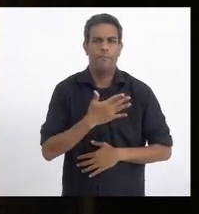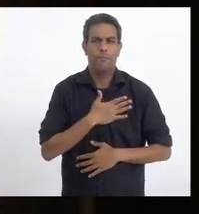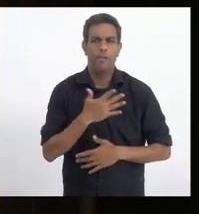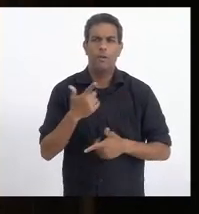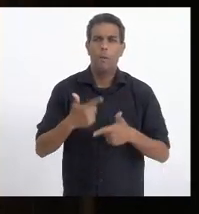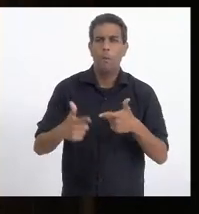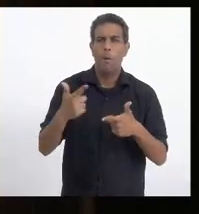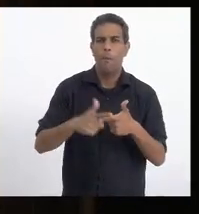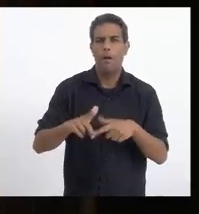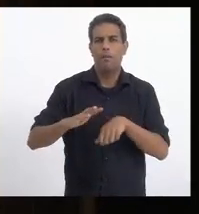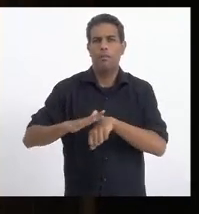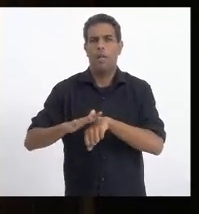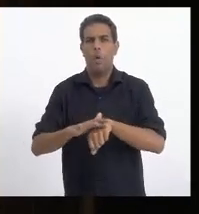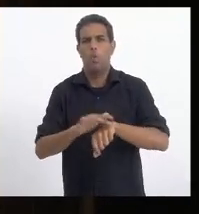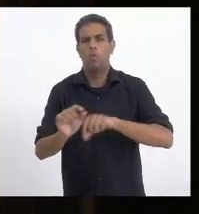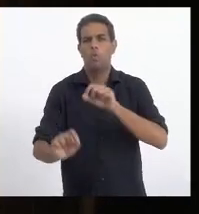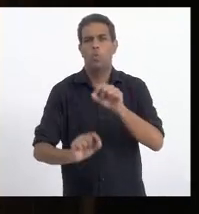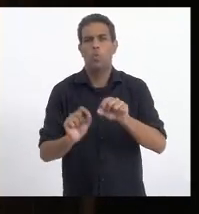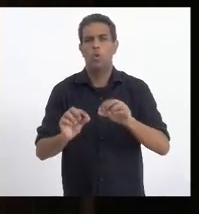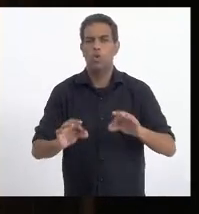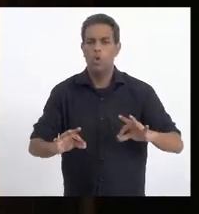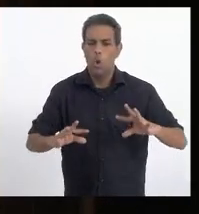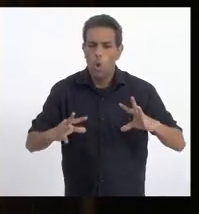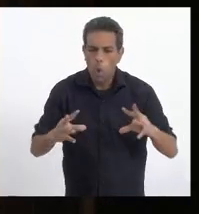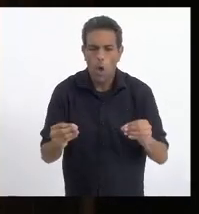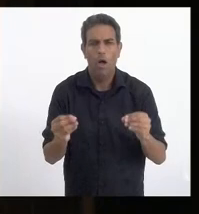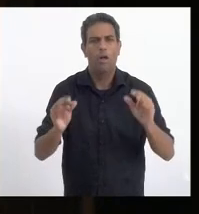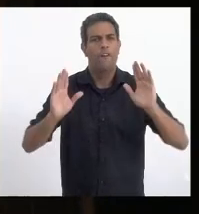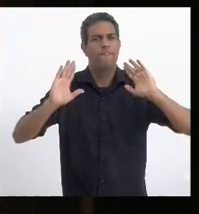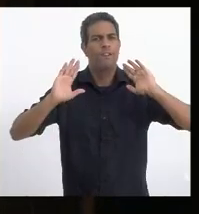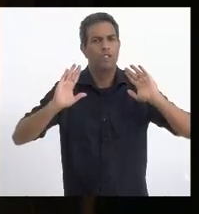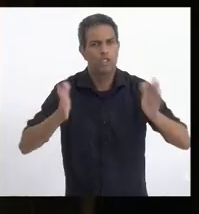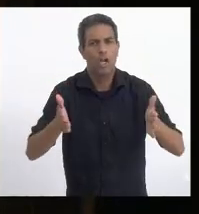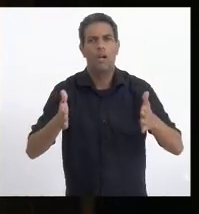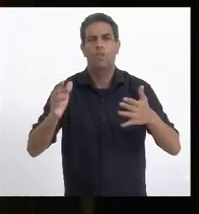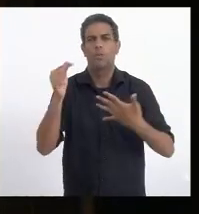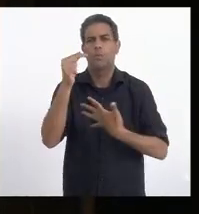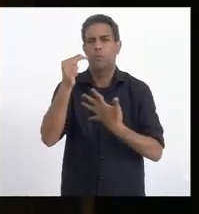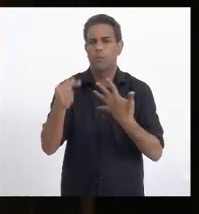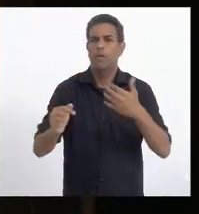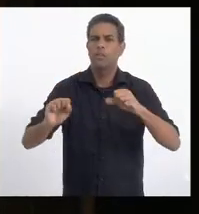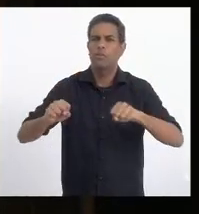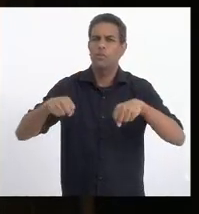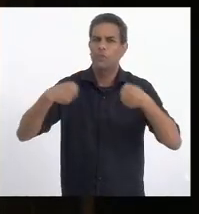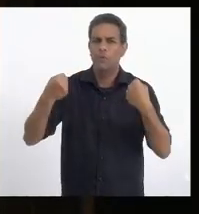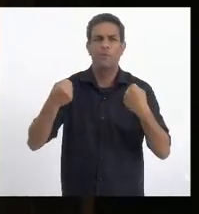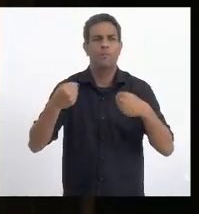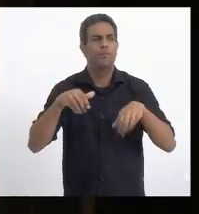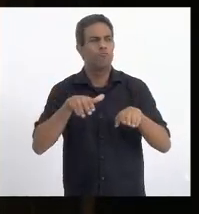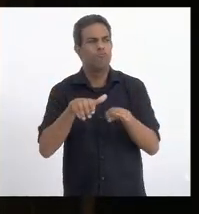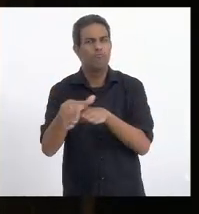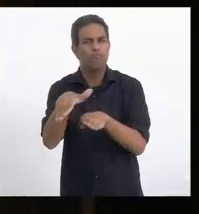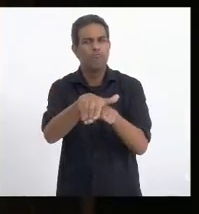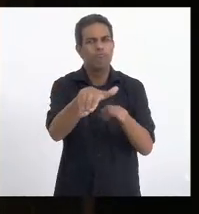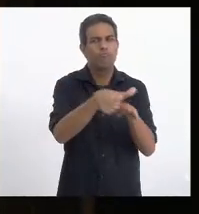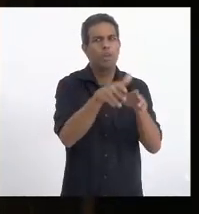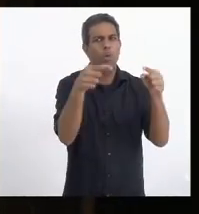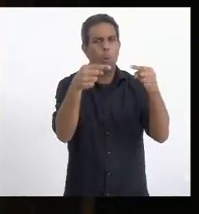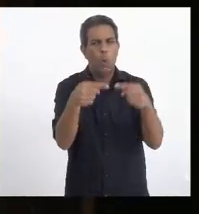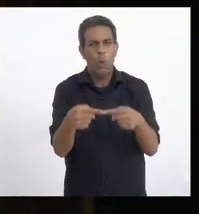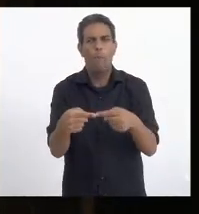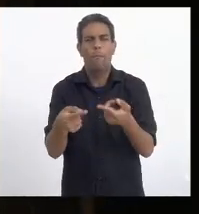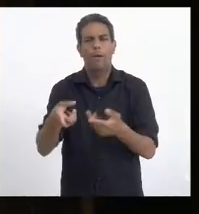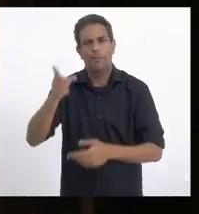comorbidade porque eu fiz todos todos os exercícios as instruções todas de risco